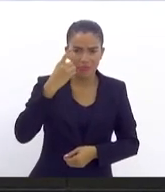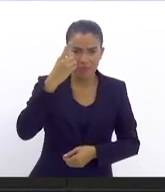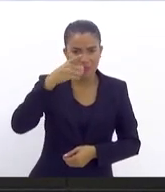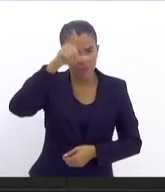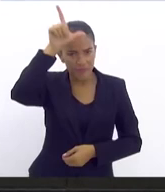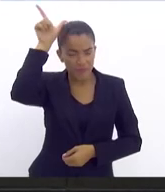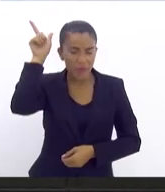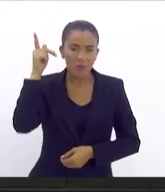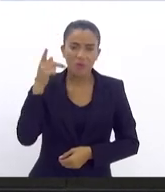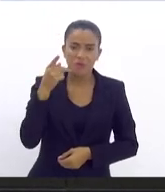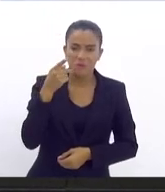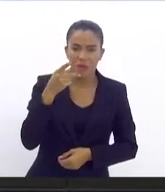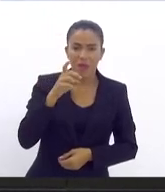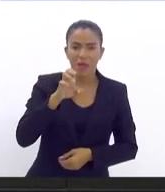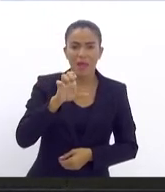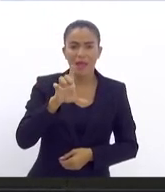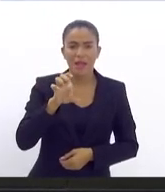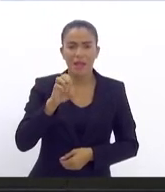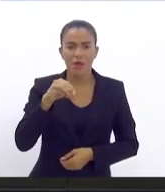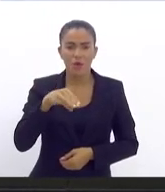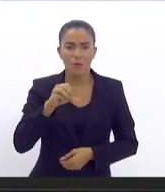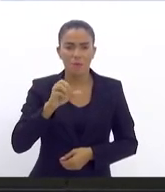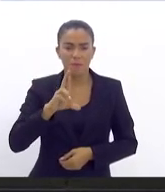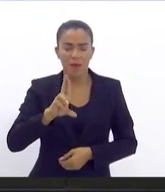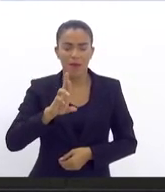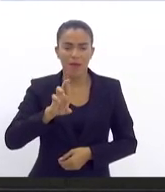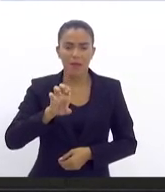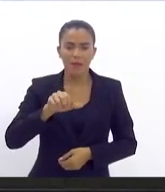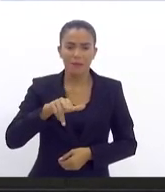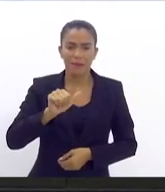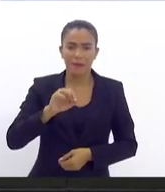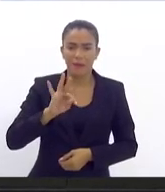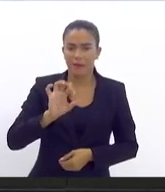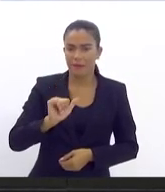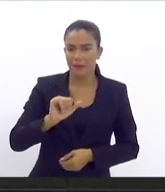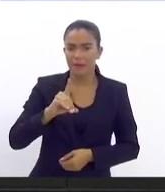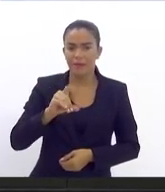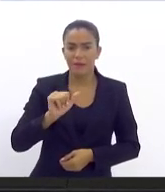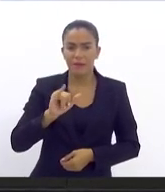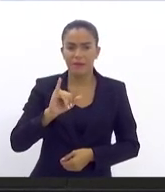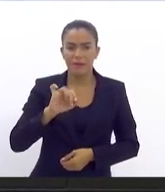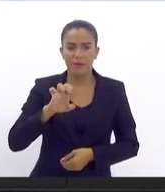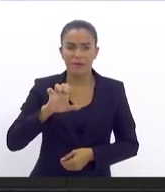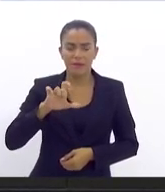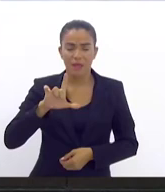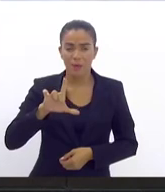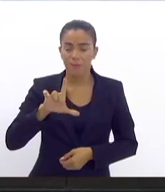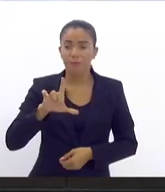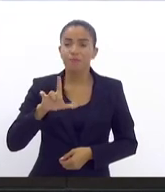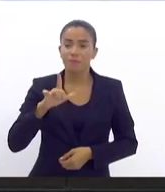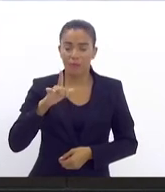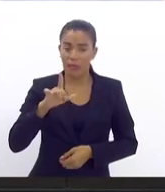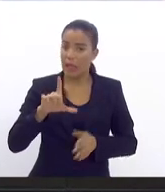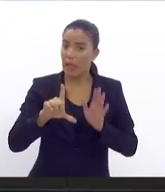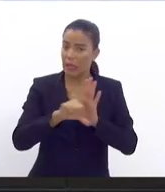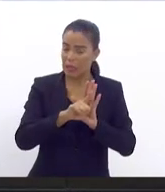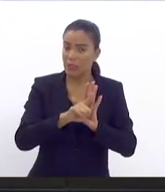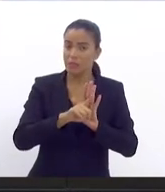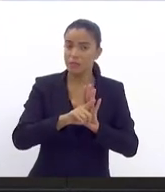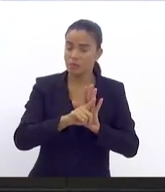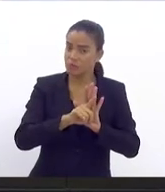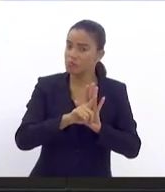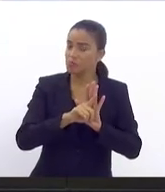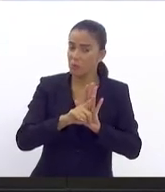Flávio Serafini, Leomar Coelho, Bebeto, Renata Souza, Alana Passos e Daniel Librelon. Cada vez mais essa lei vai se firmando como uma lei,